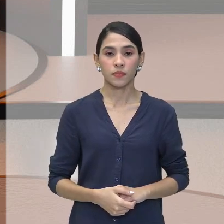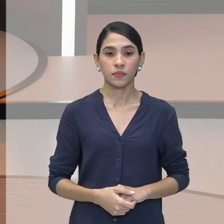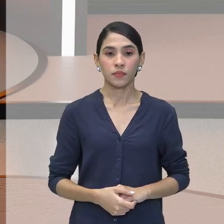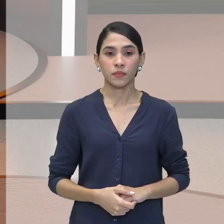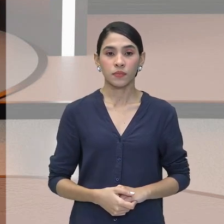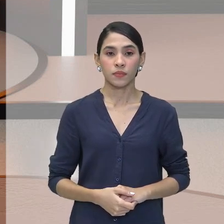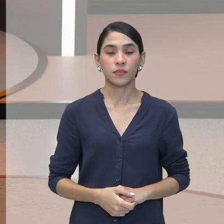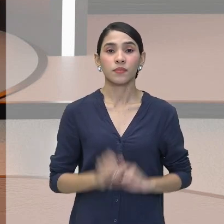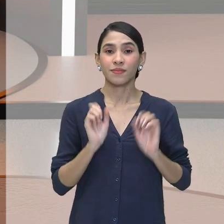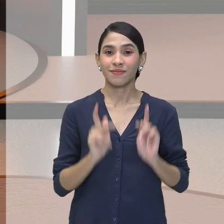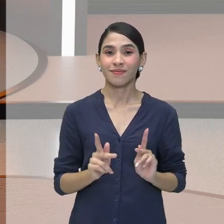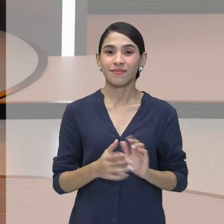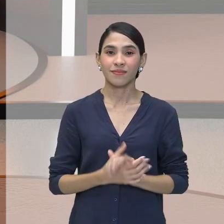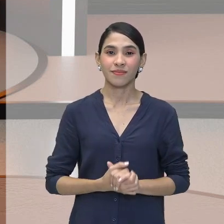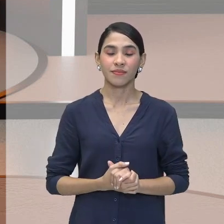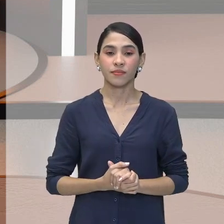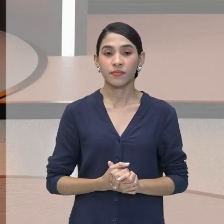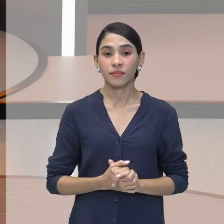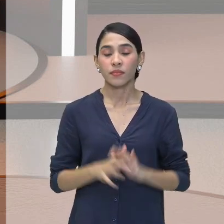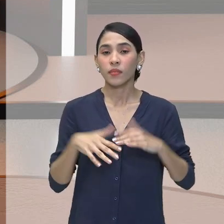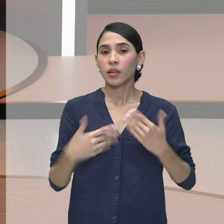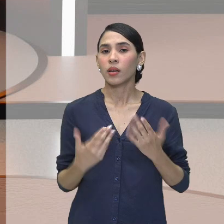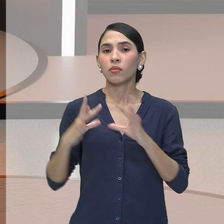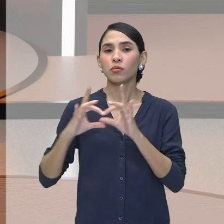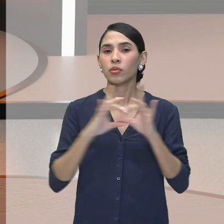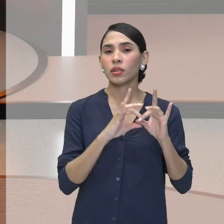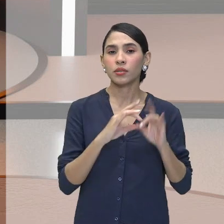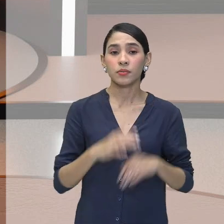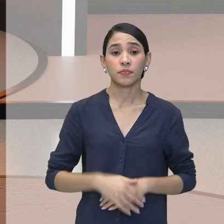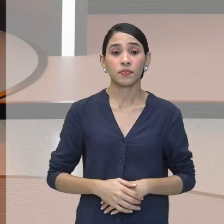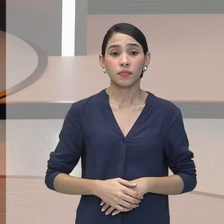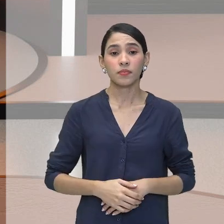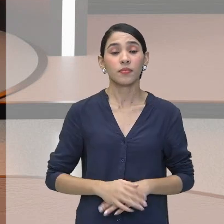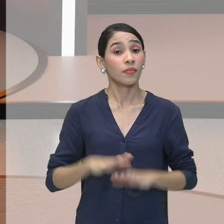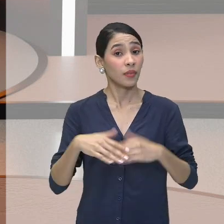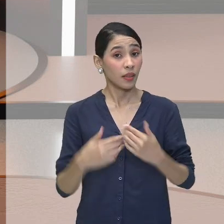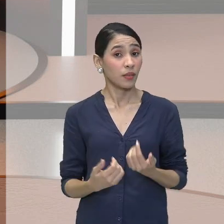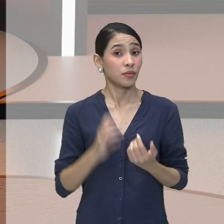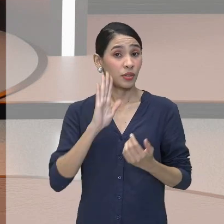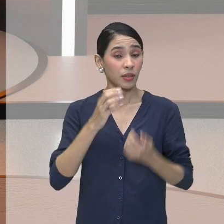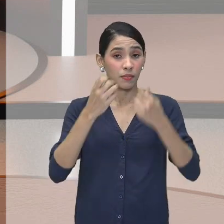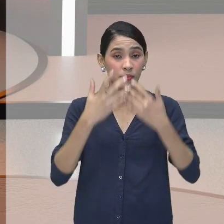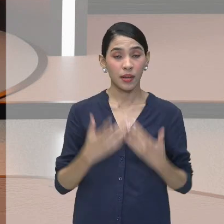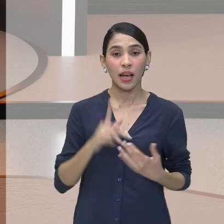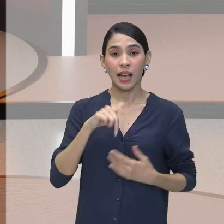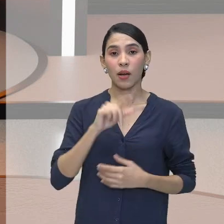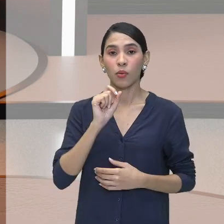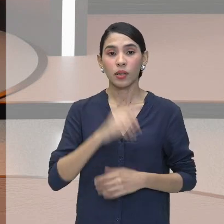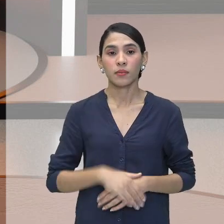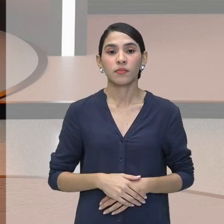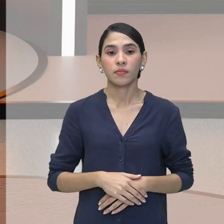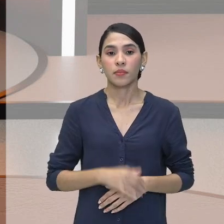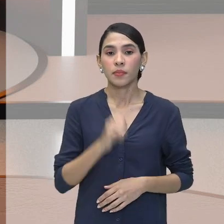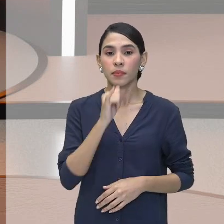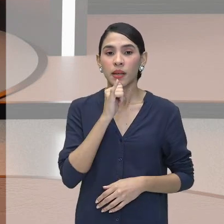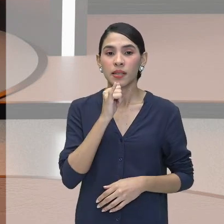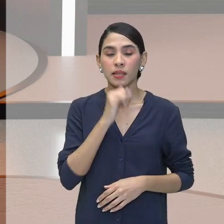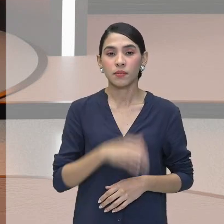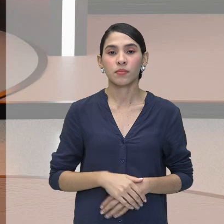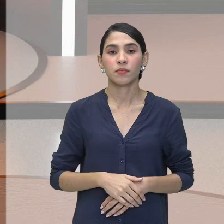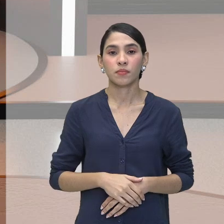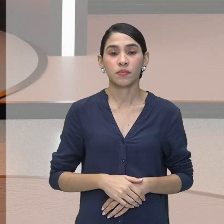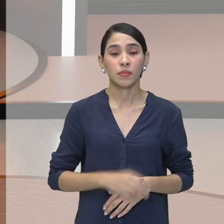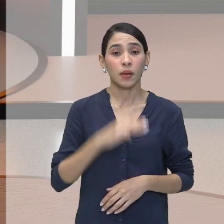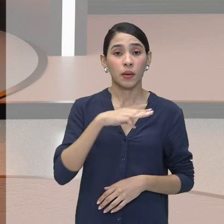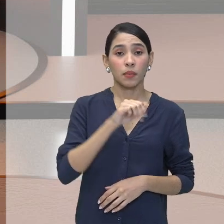1894, ok? Então qual é o contexto? Primeiro, a gente já acabou de ver que é a questão da sucessão presidencial. O Marechal